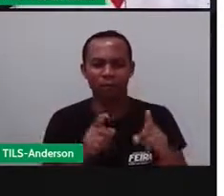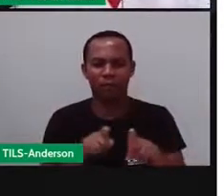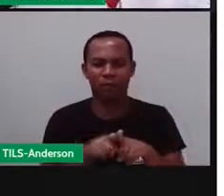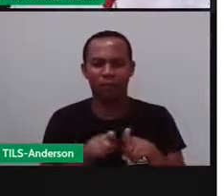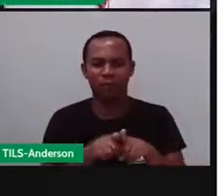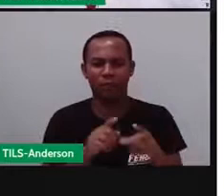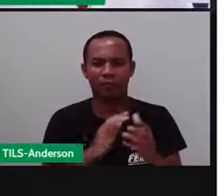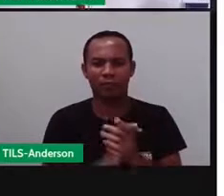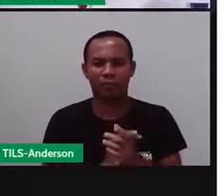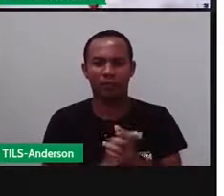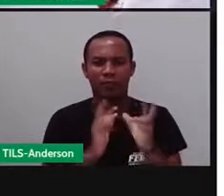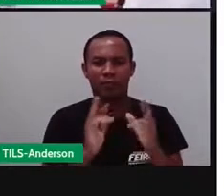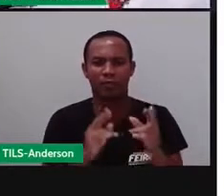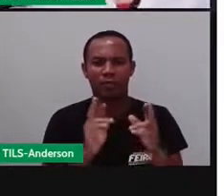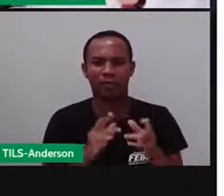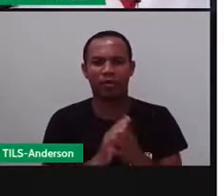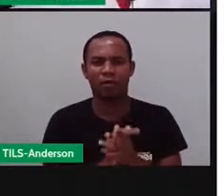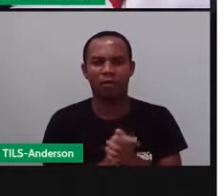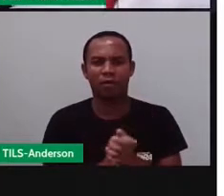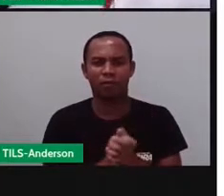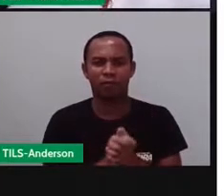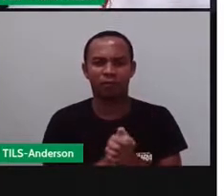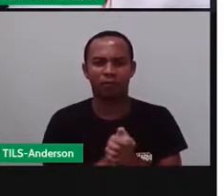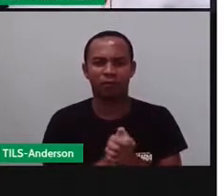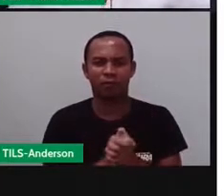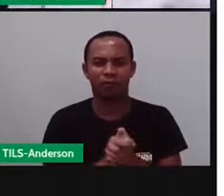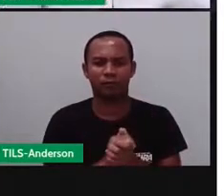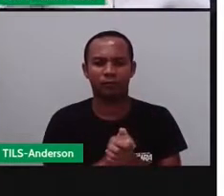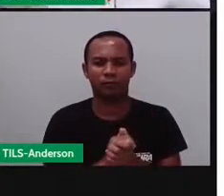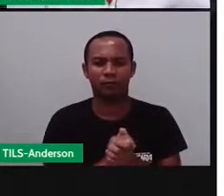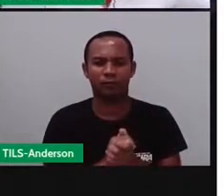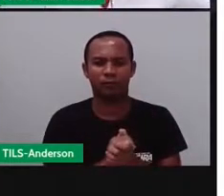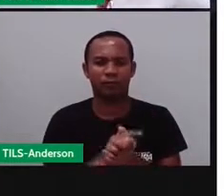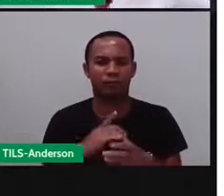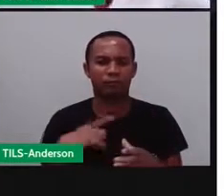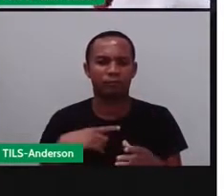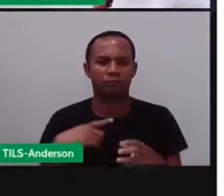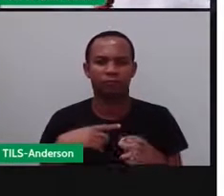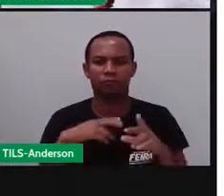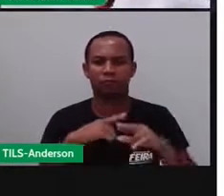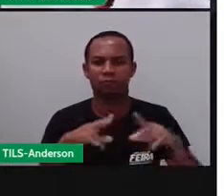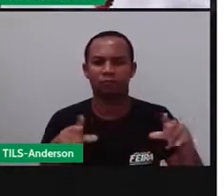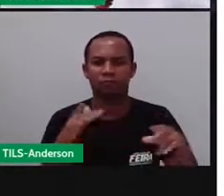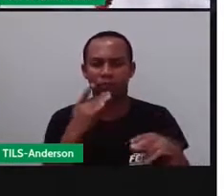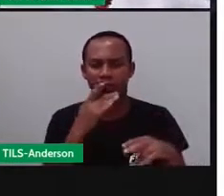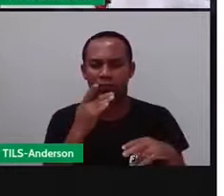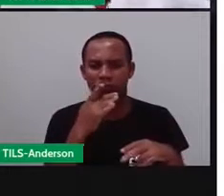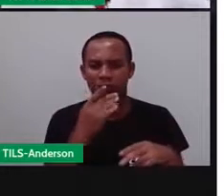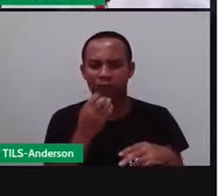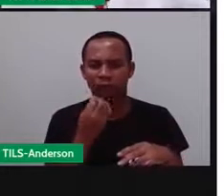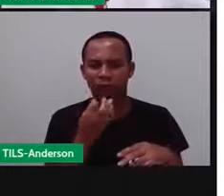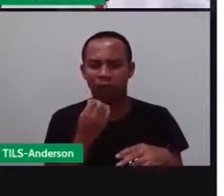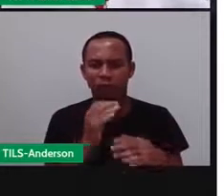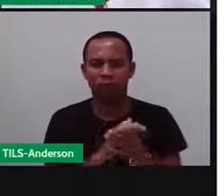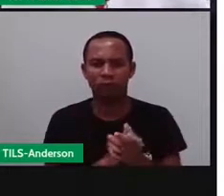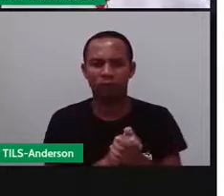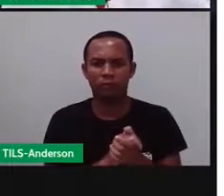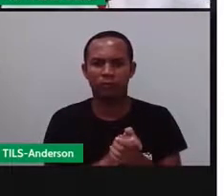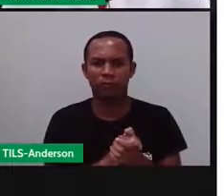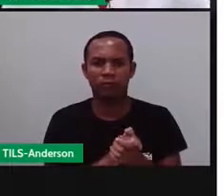temos aí o quê? A rainha do milho, né? E as princesas. Maravilhoso. Nunca consegui